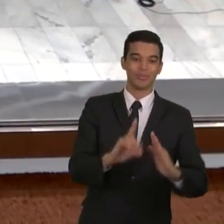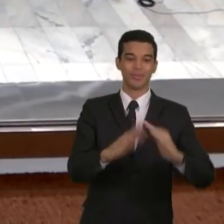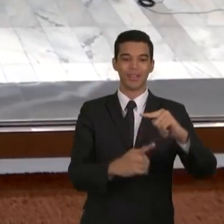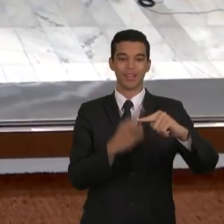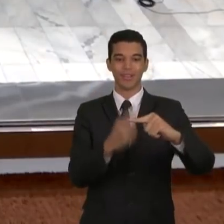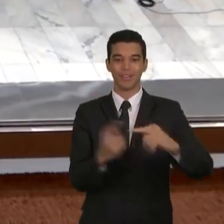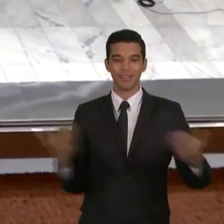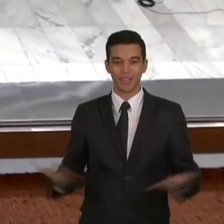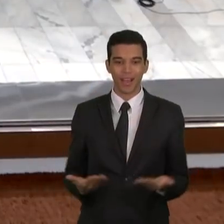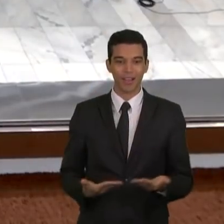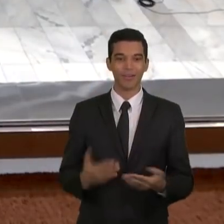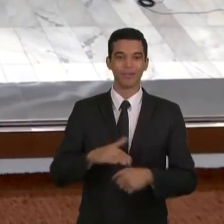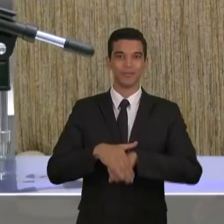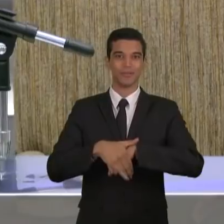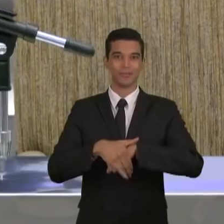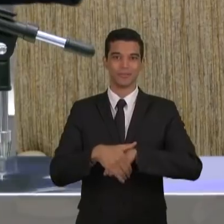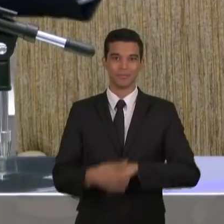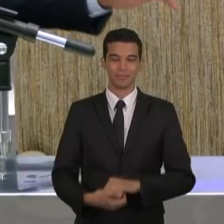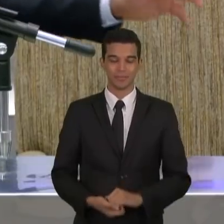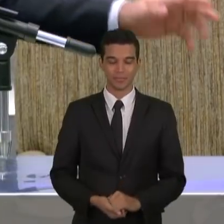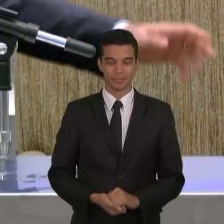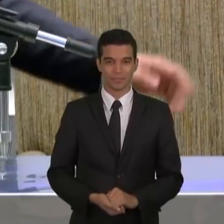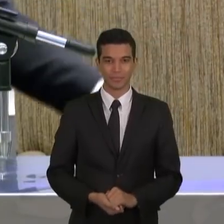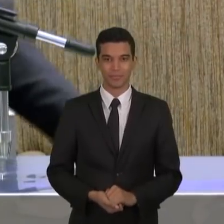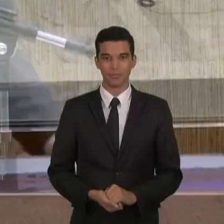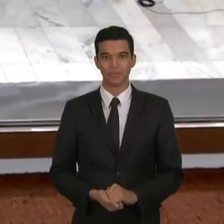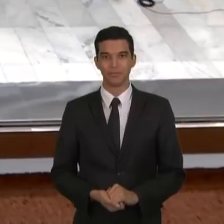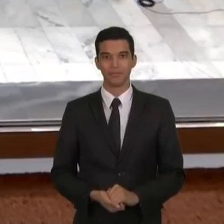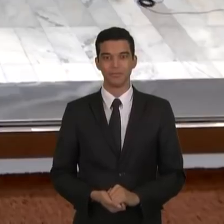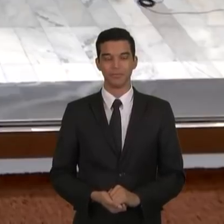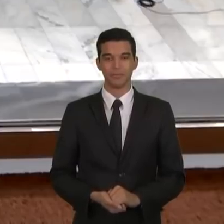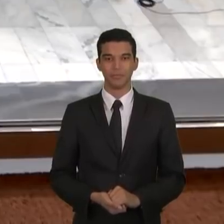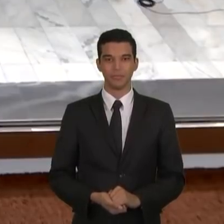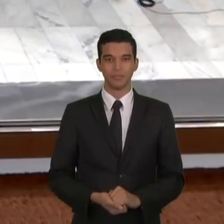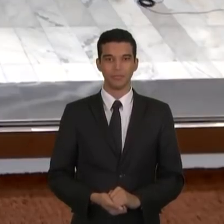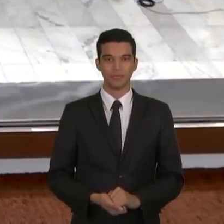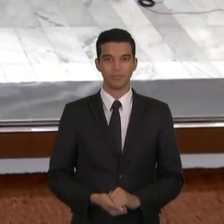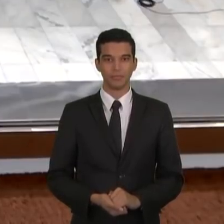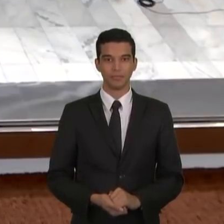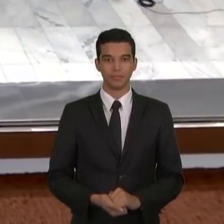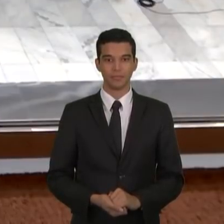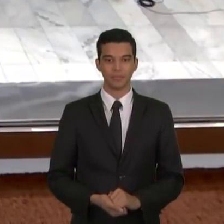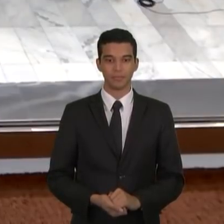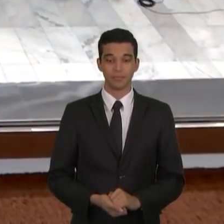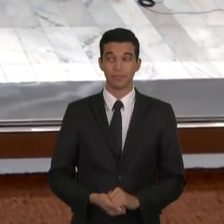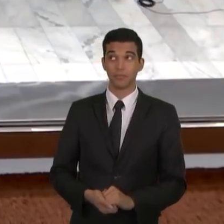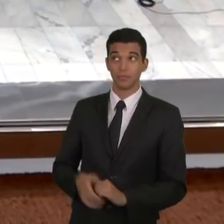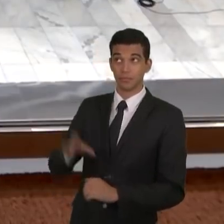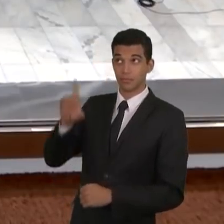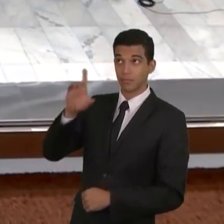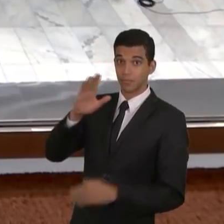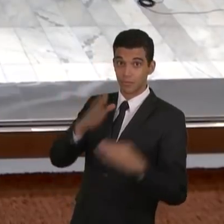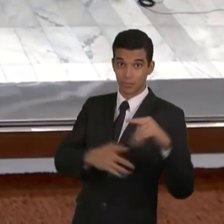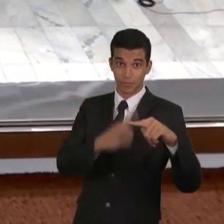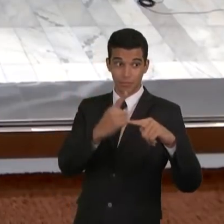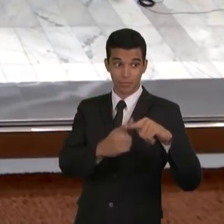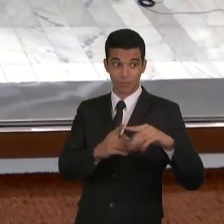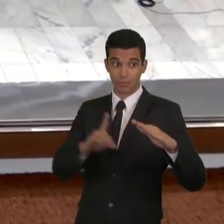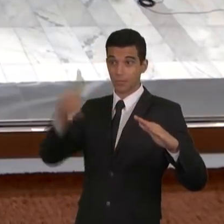chegou aqui esta noite bom e quando ele chega